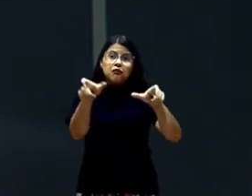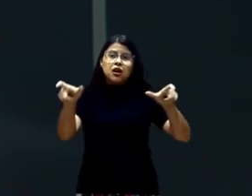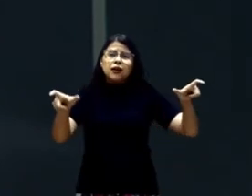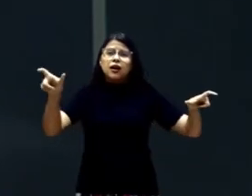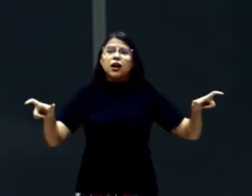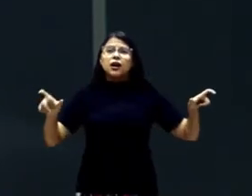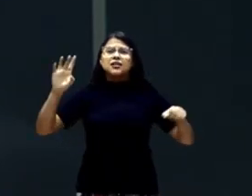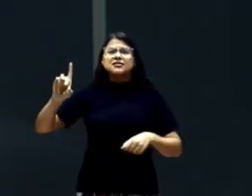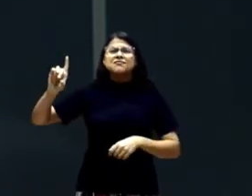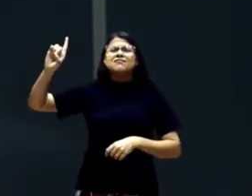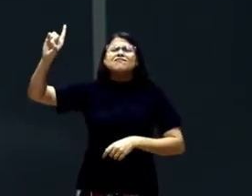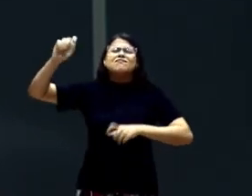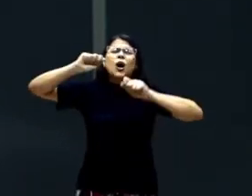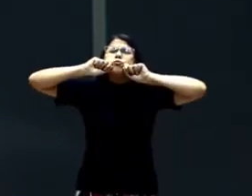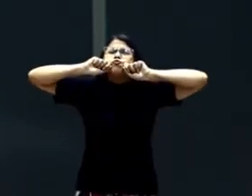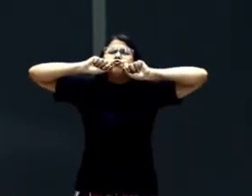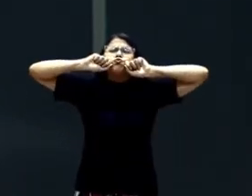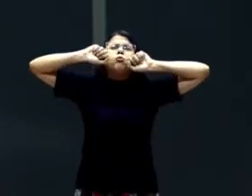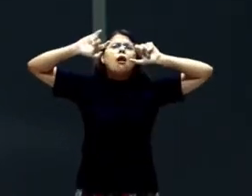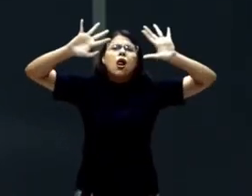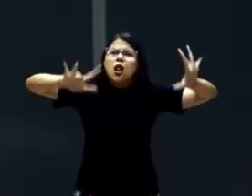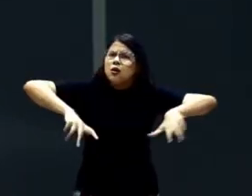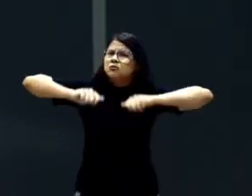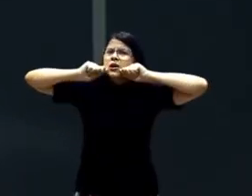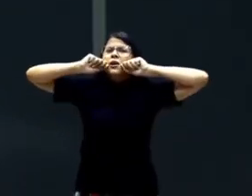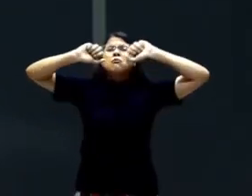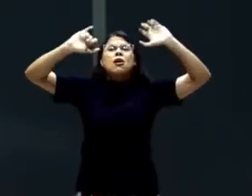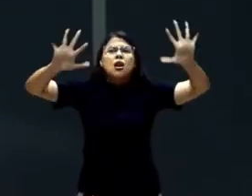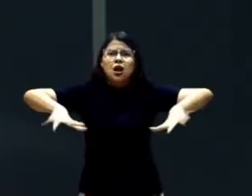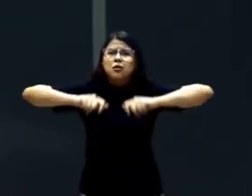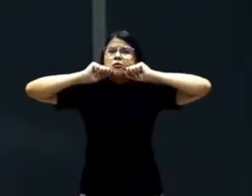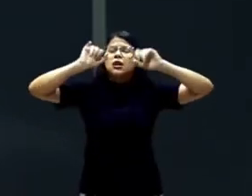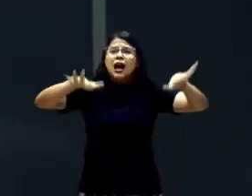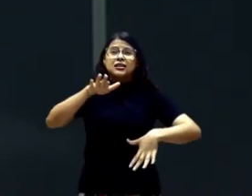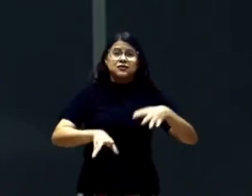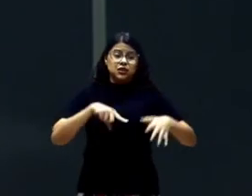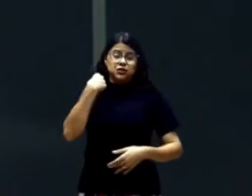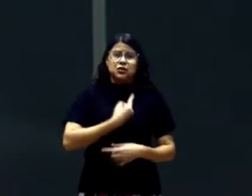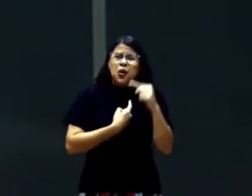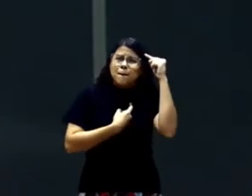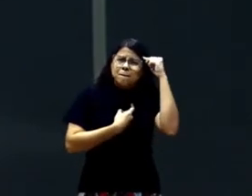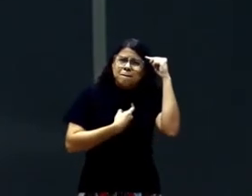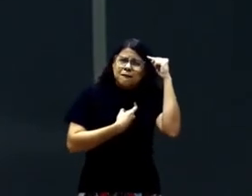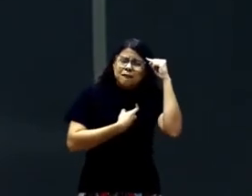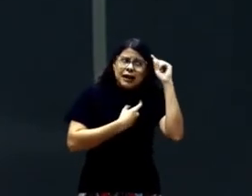feito além do que a gente pensou,